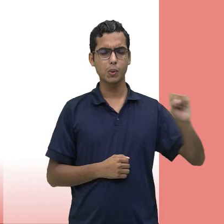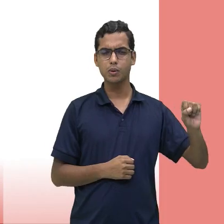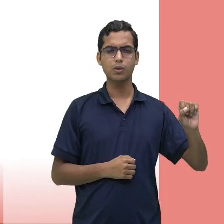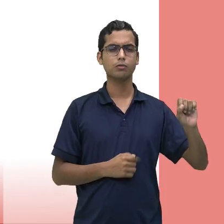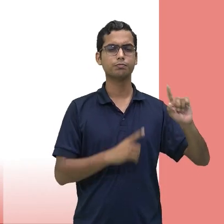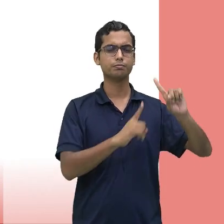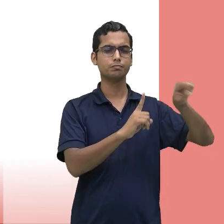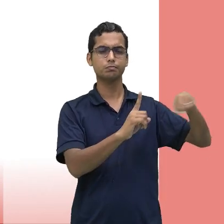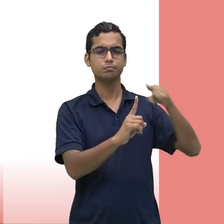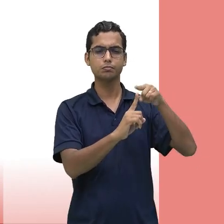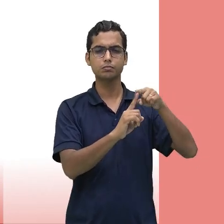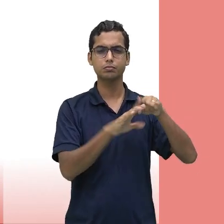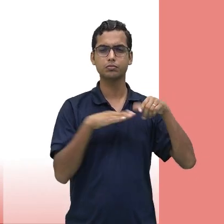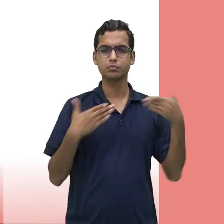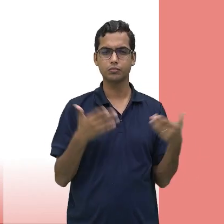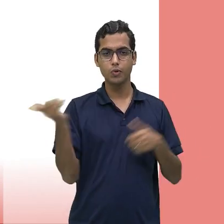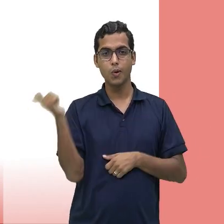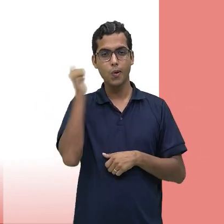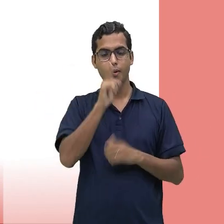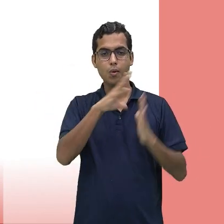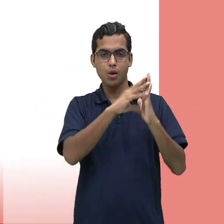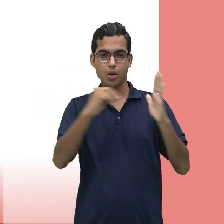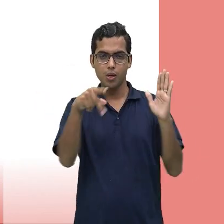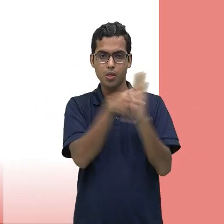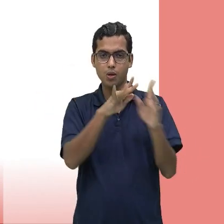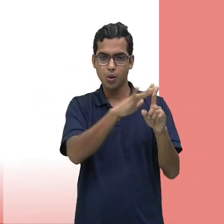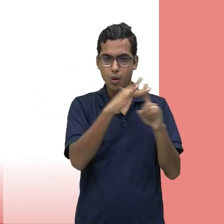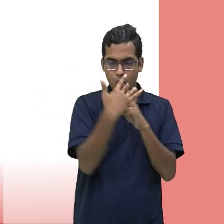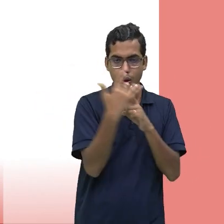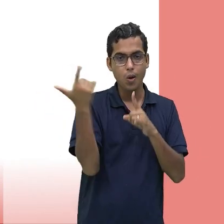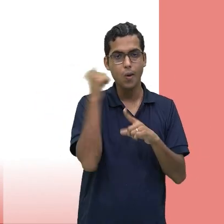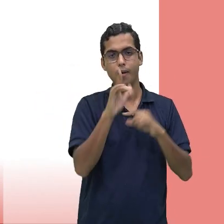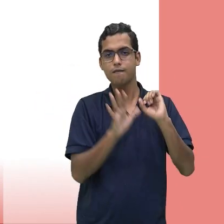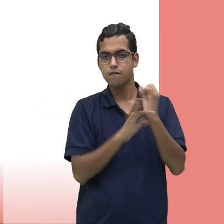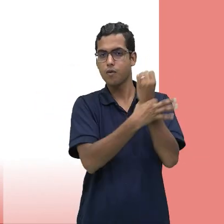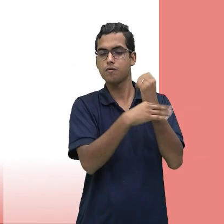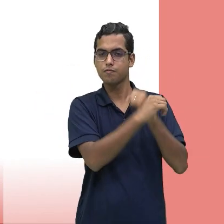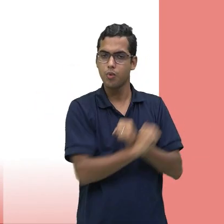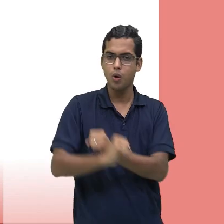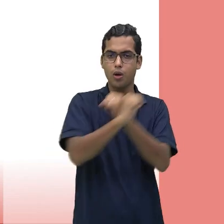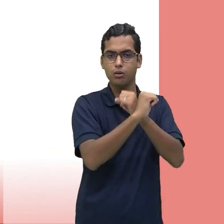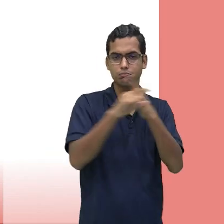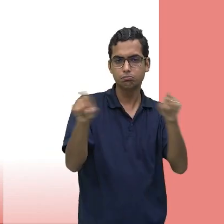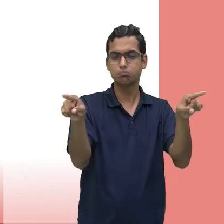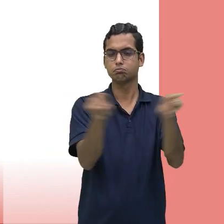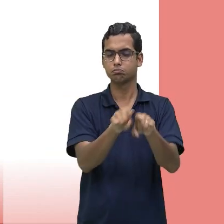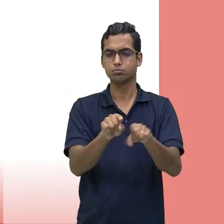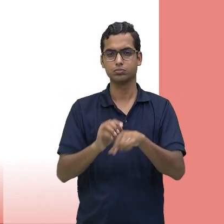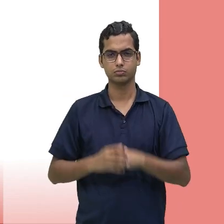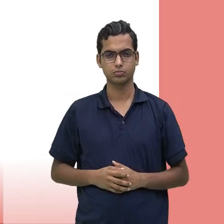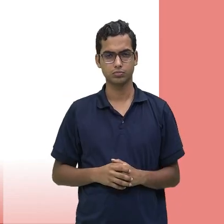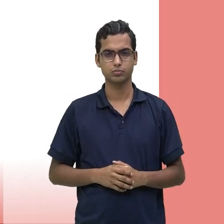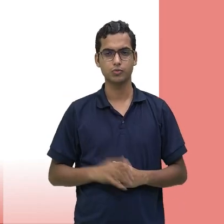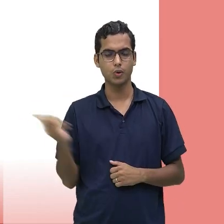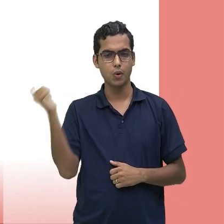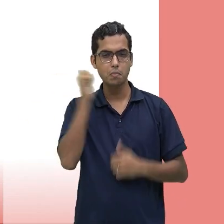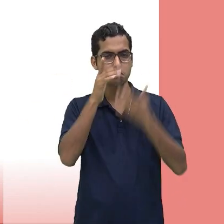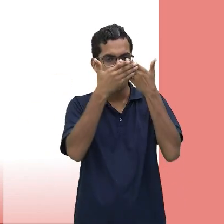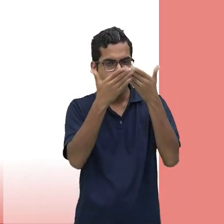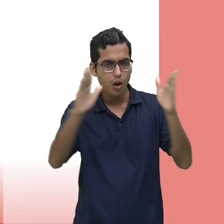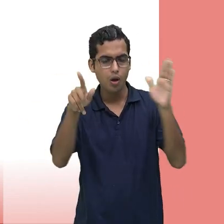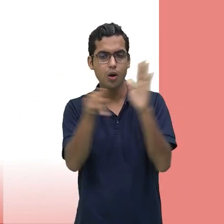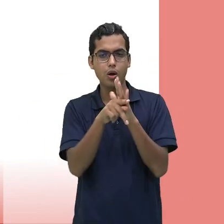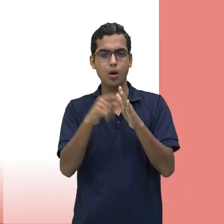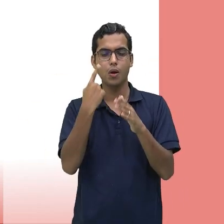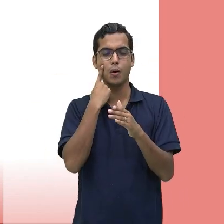quê? Fortalecer o seu modelo socialista e, a partir disso, ampliar sua